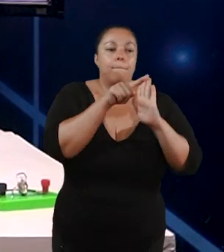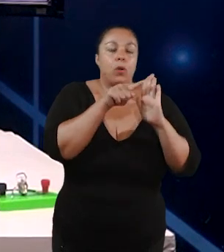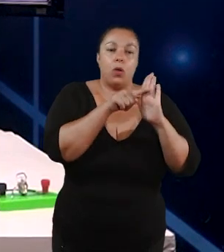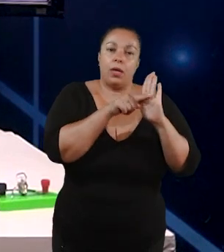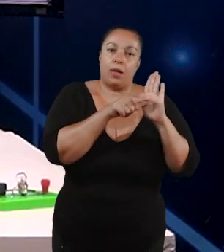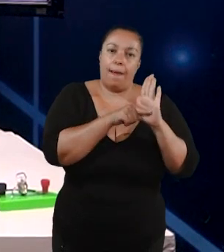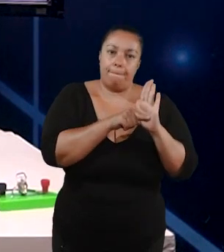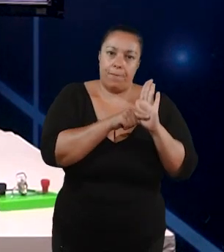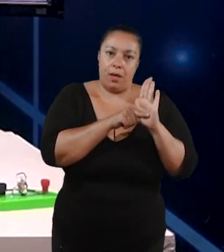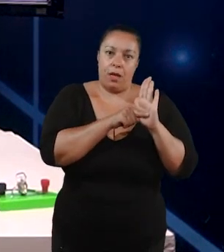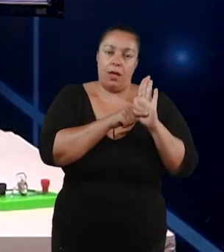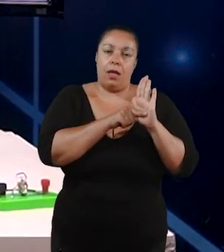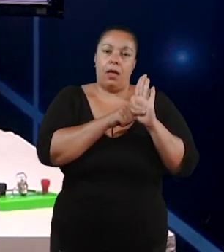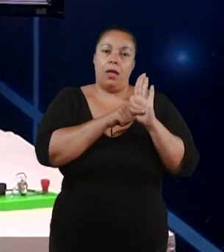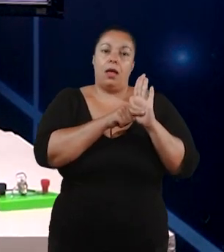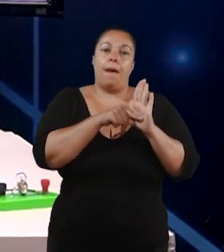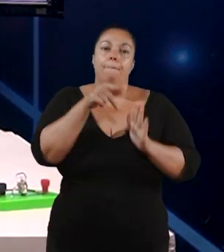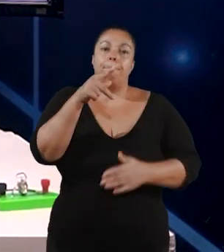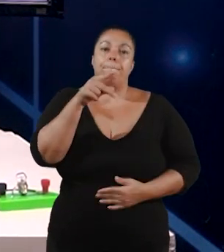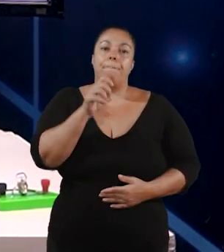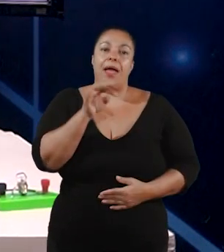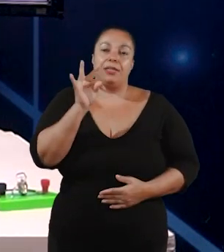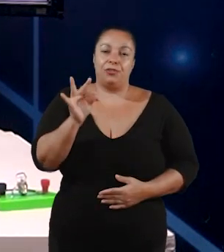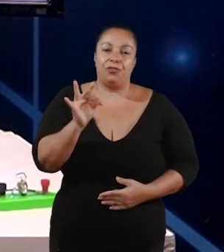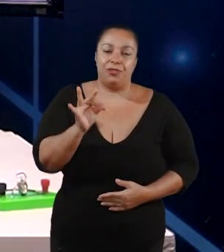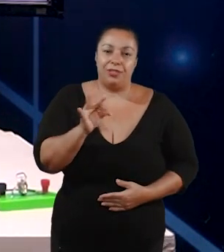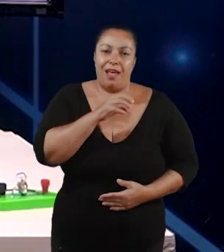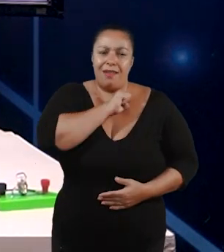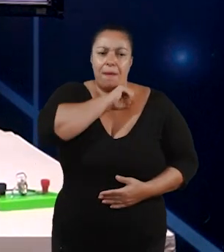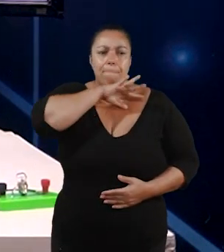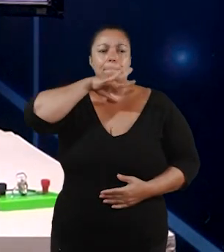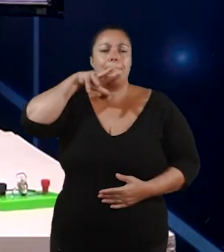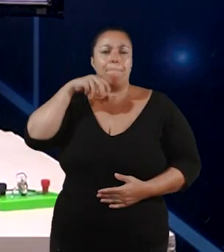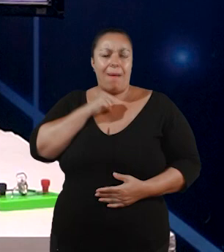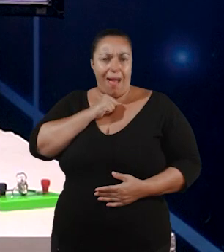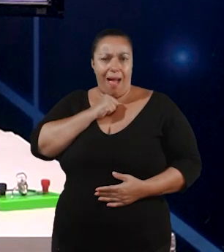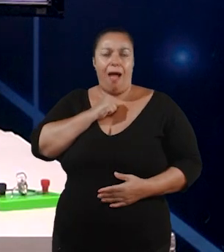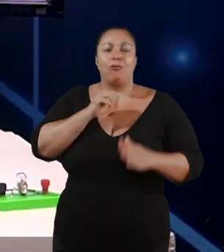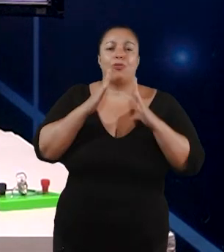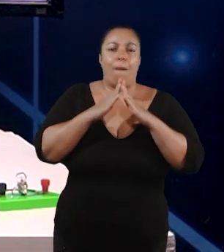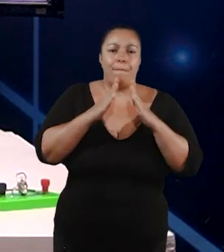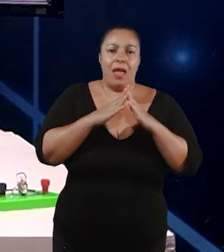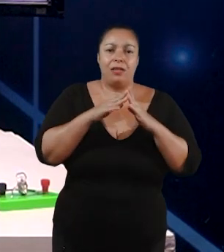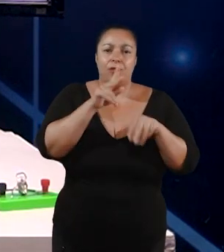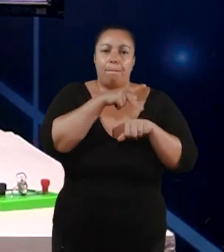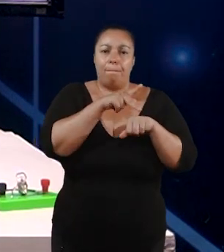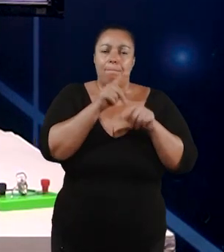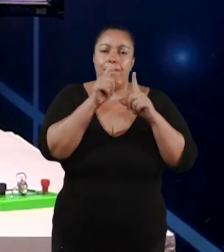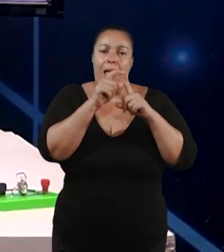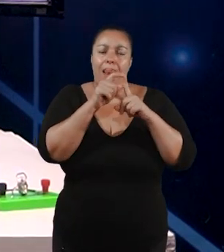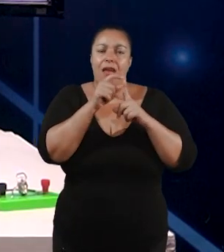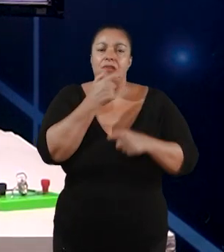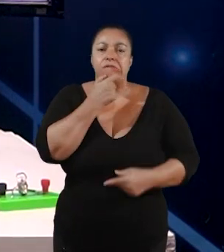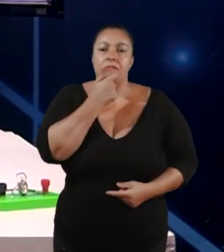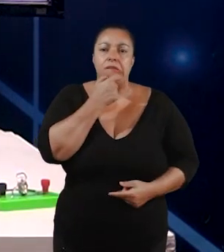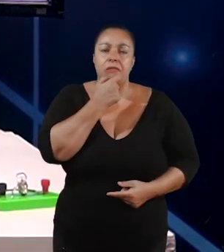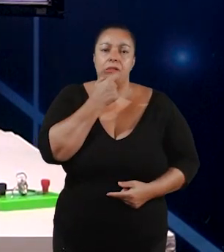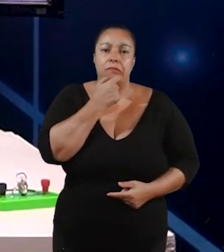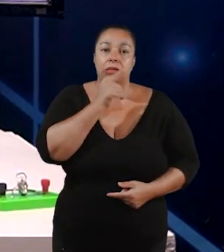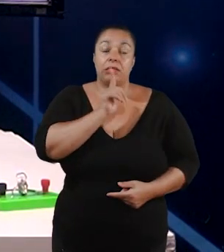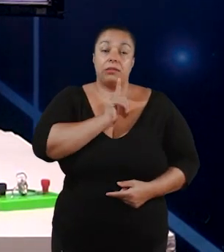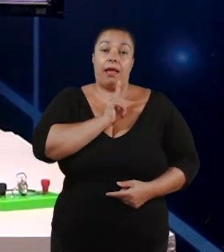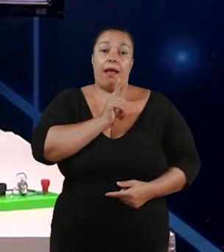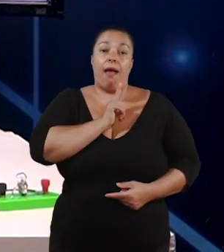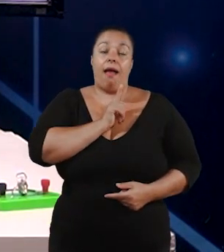PET, parece que é animal doméstico em inglês, né? Mas não, não tem, tem um H a mais